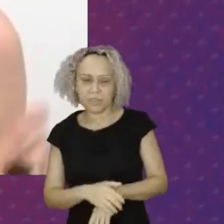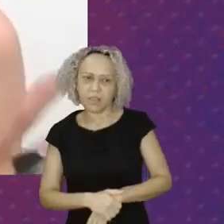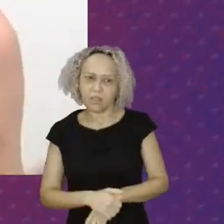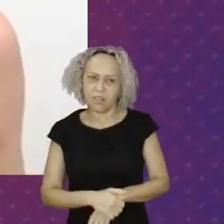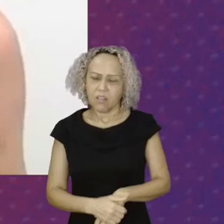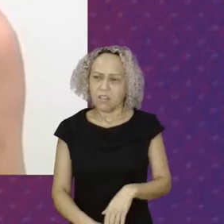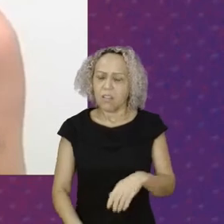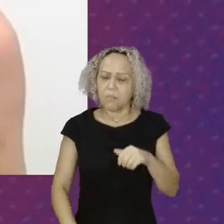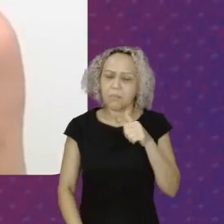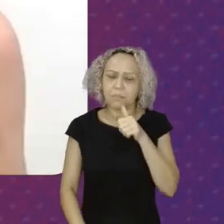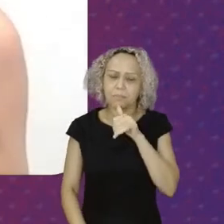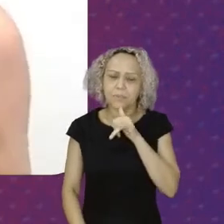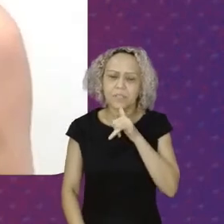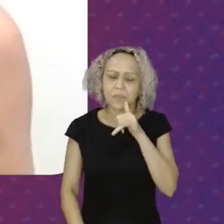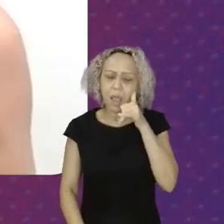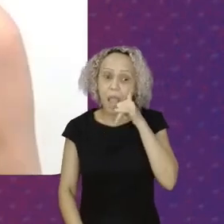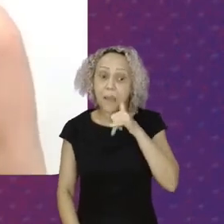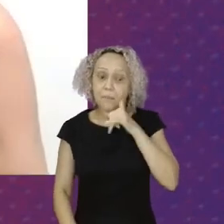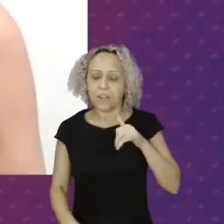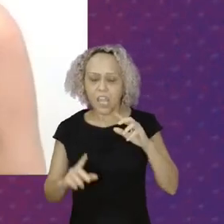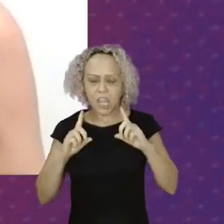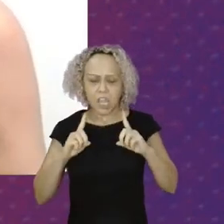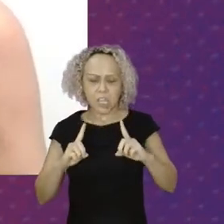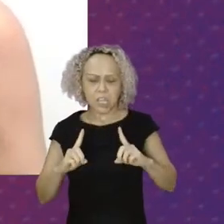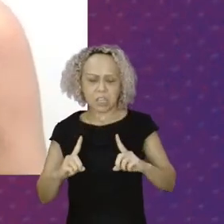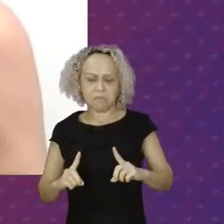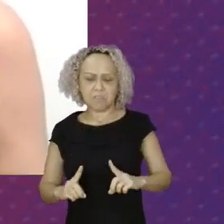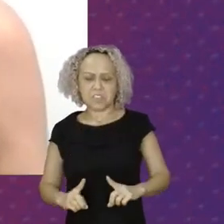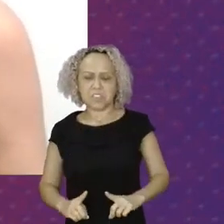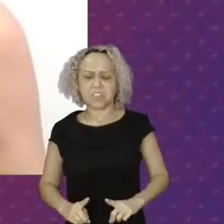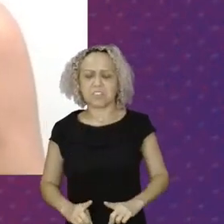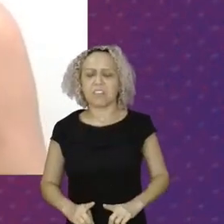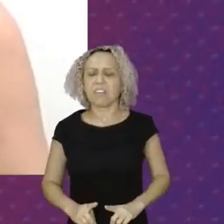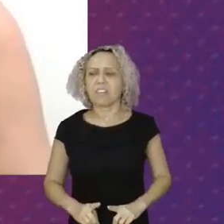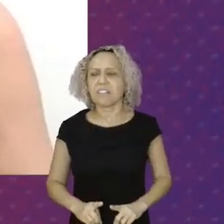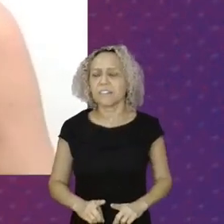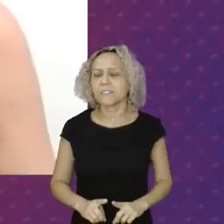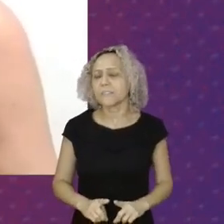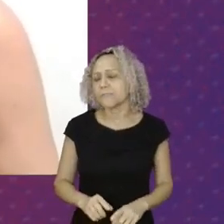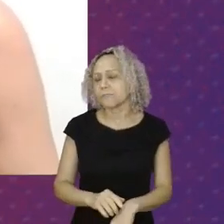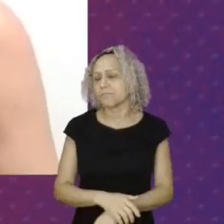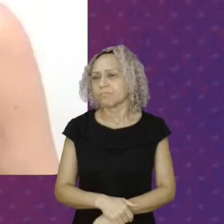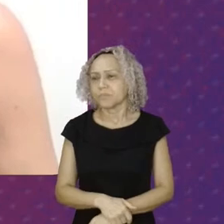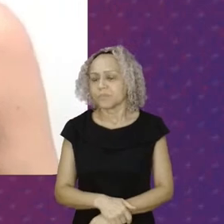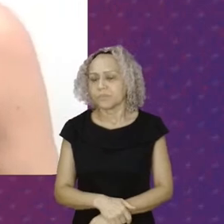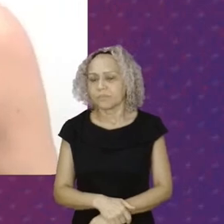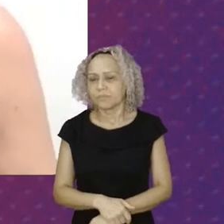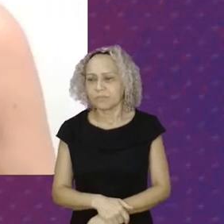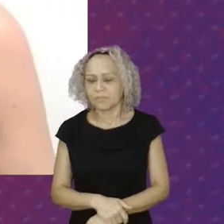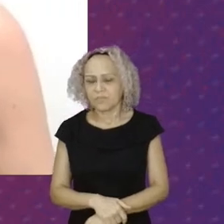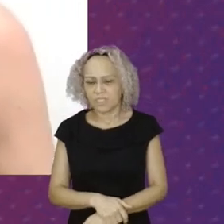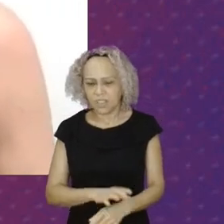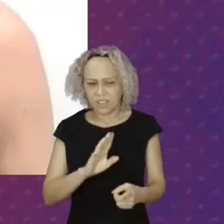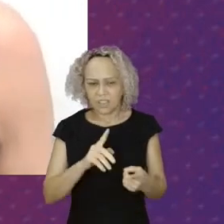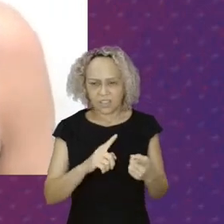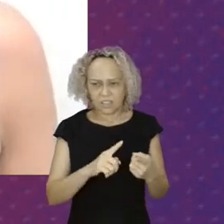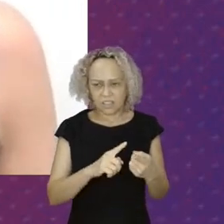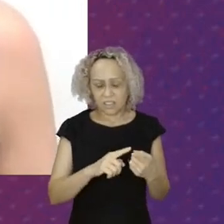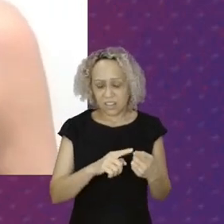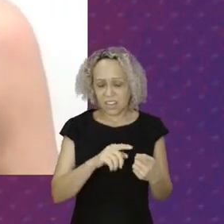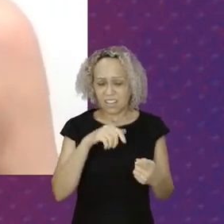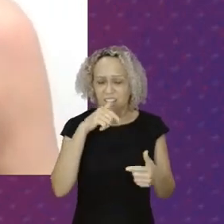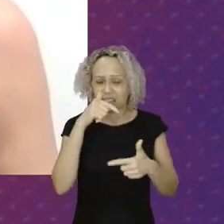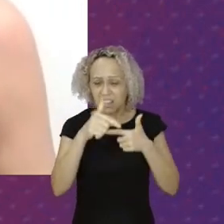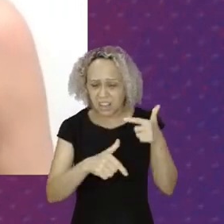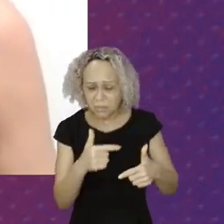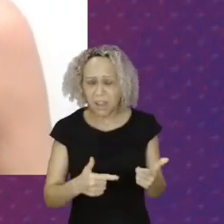está sobrecarregada com triplas jornadas de trabalho, aí vem uma expressão, e ela ainda tem